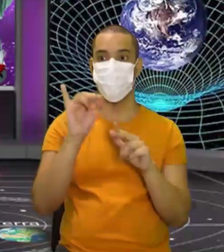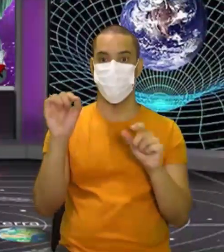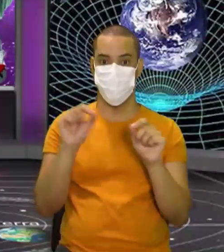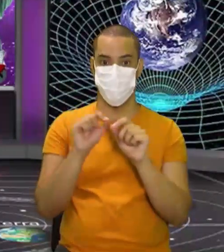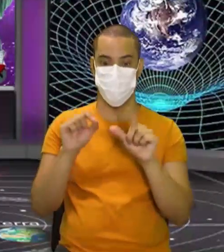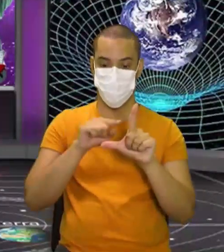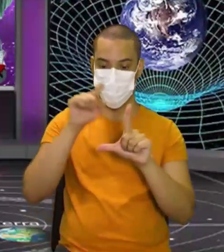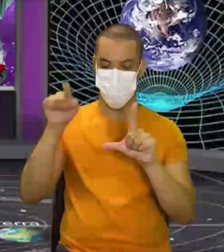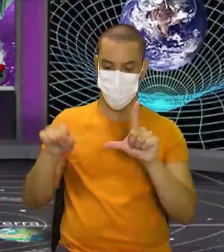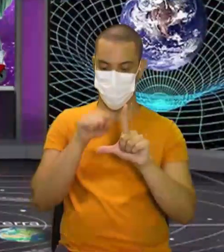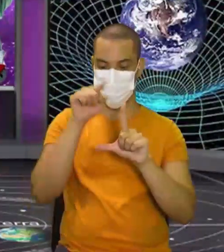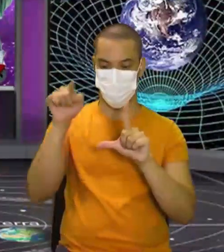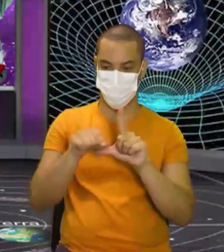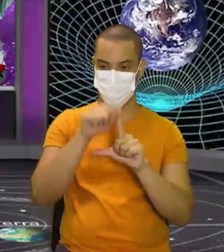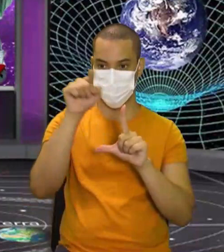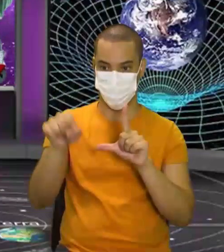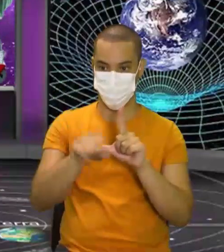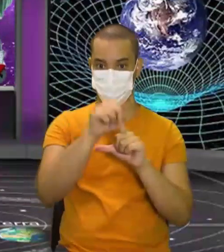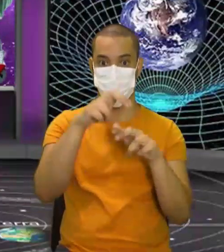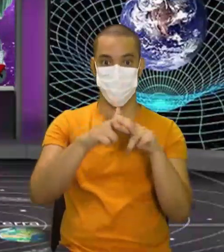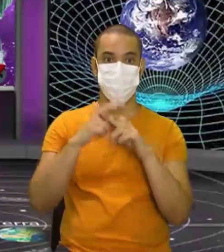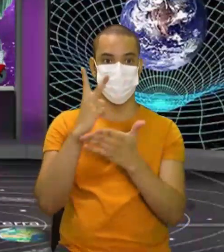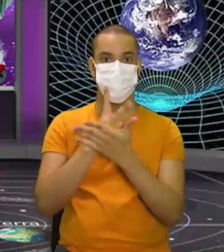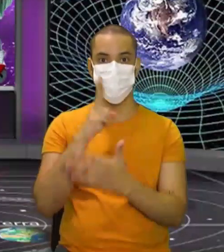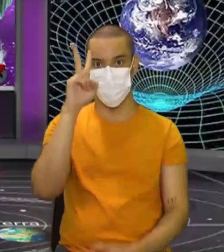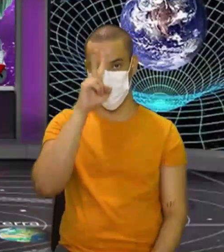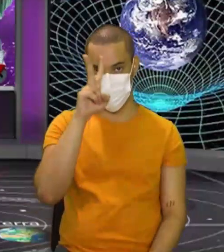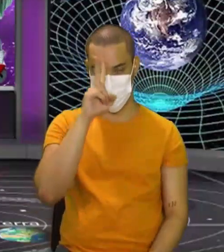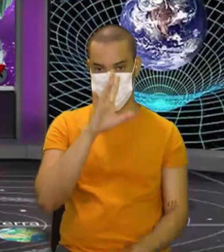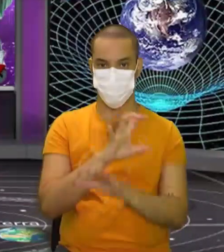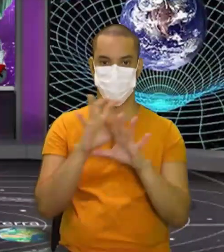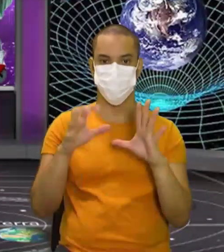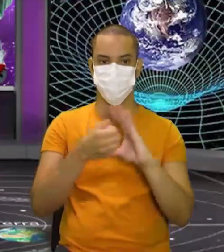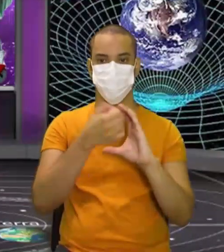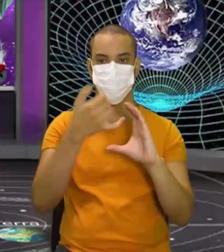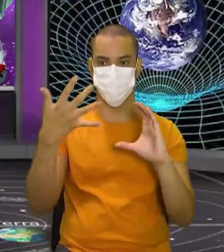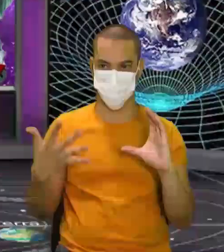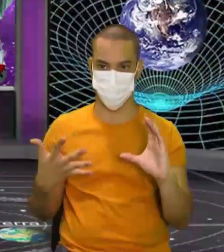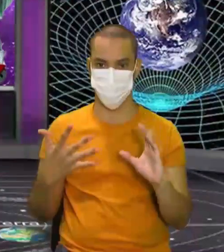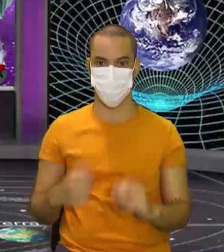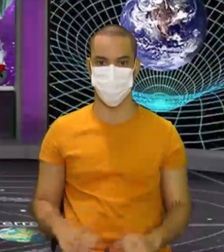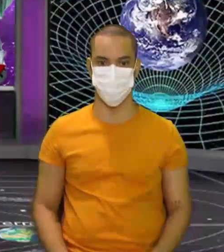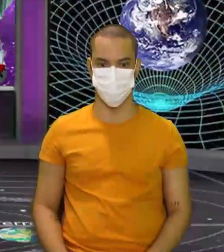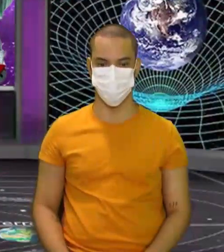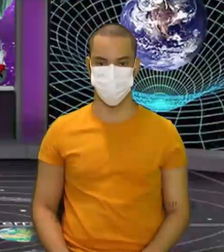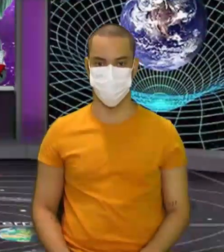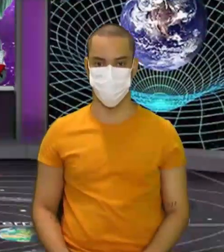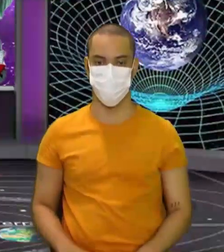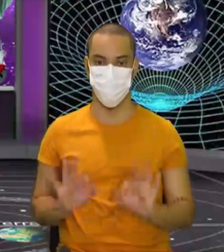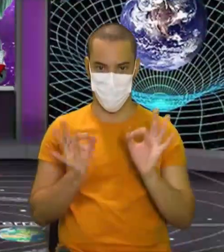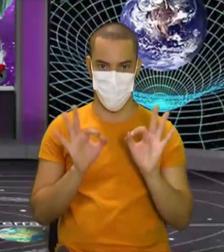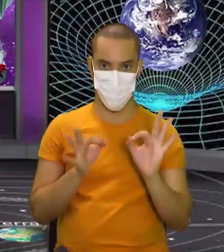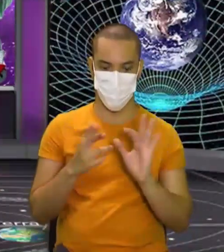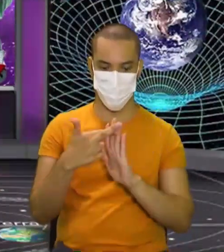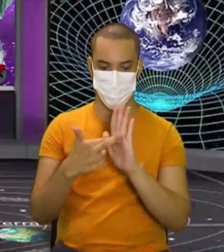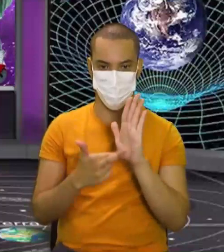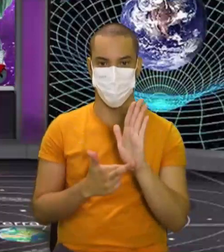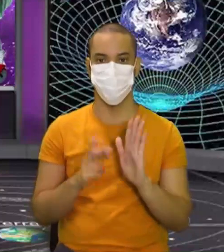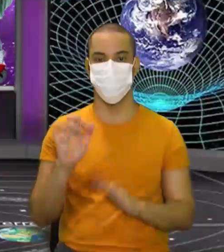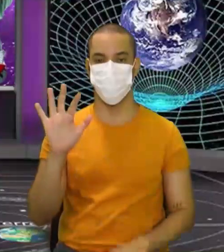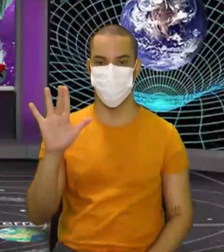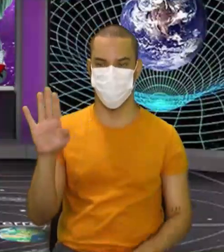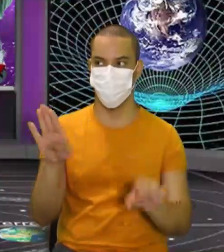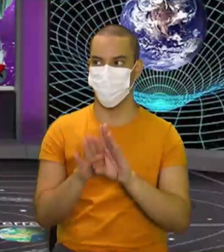helicoidal, certo? Então, sempre lembrando dessas características. Tudo bem? Regrinha da mão direita,